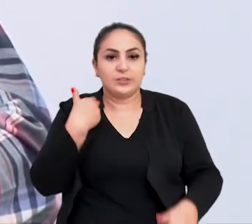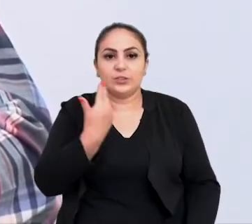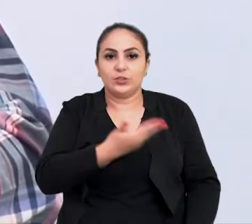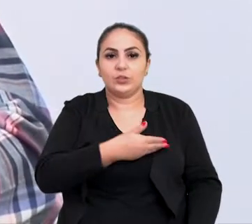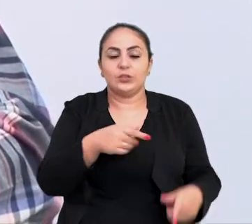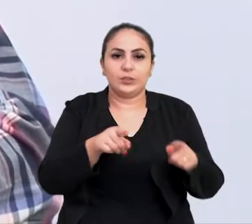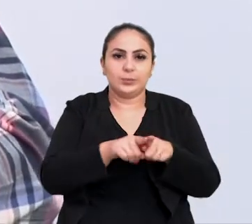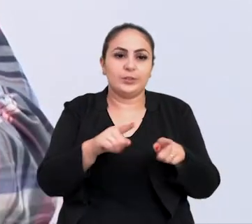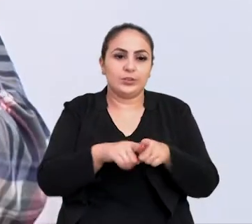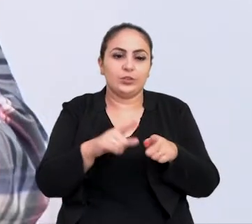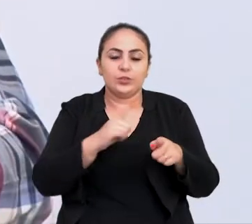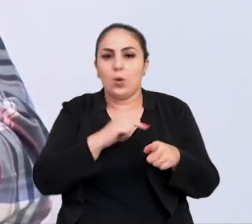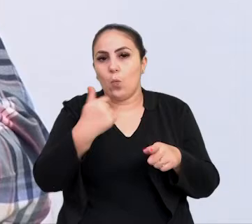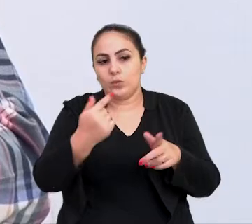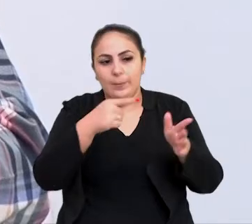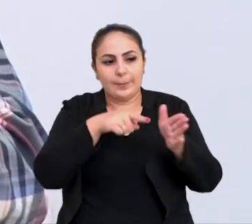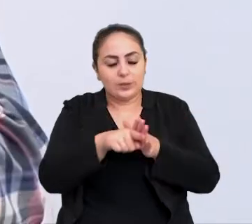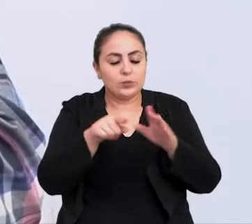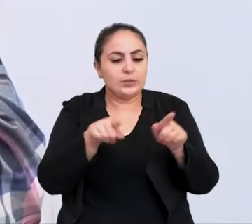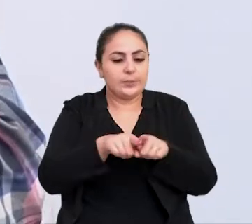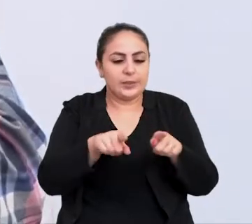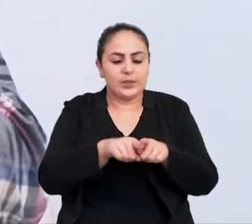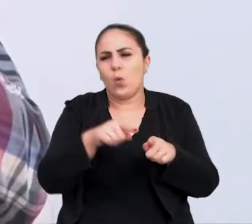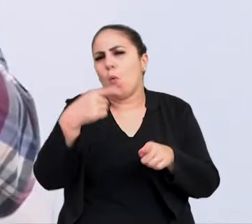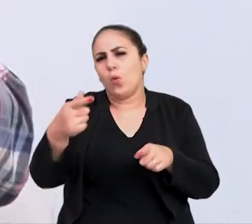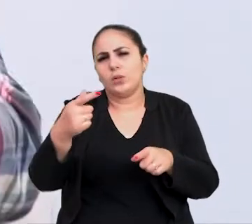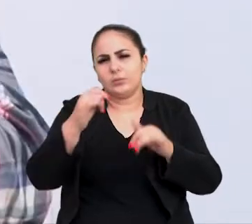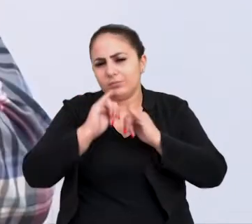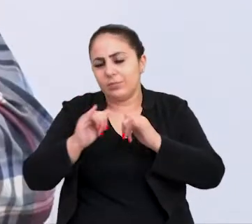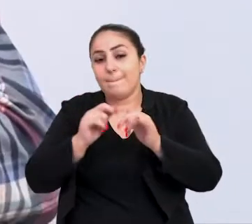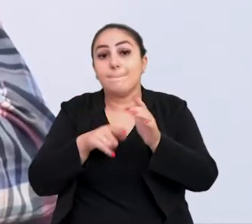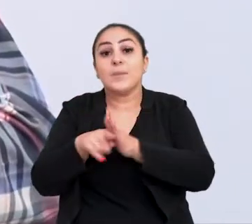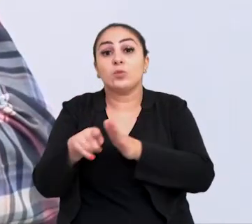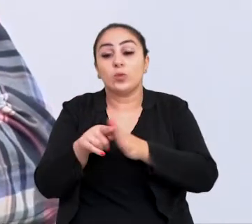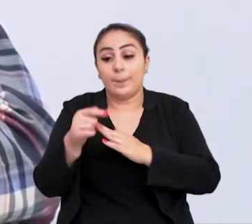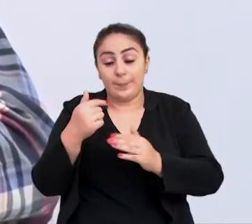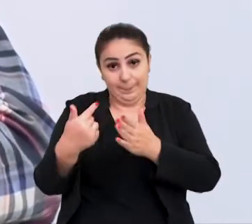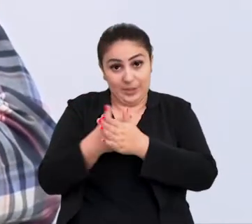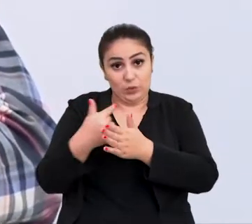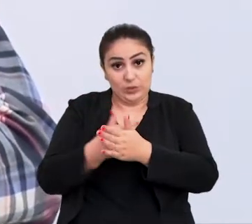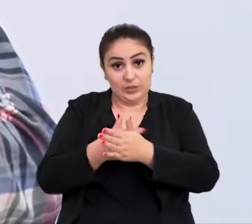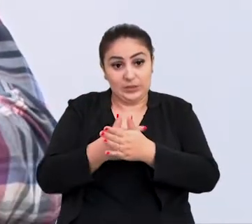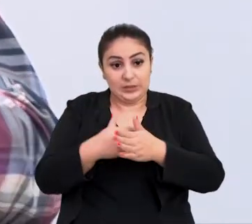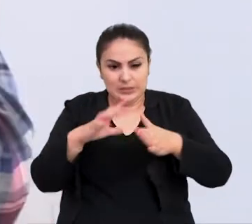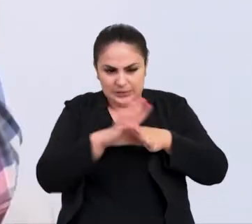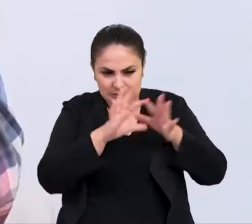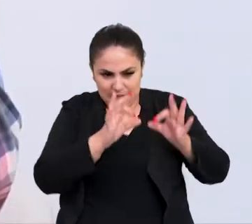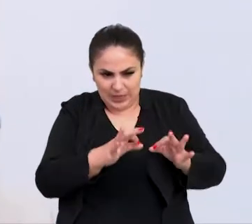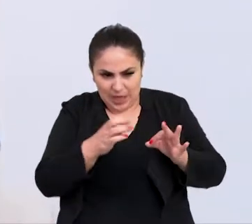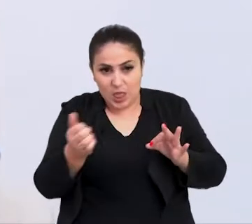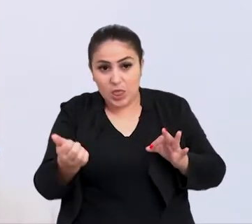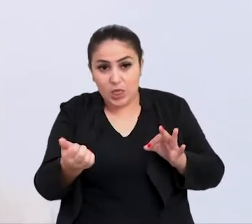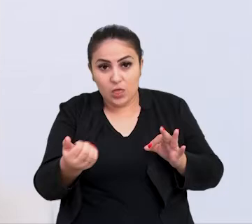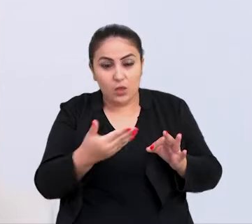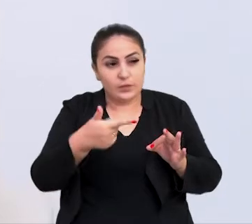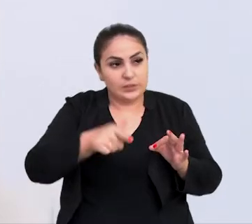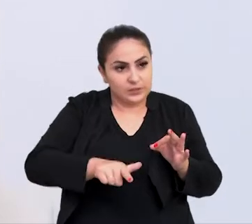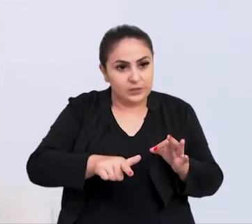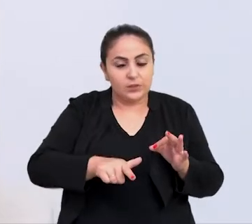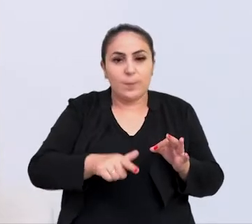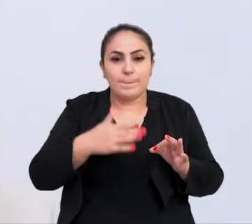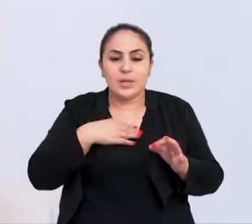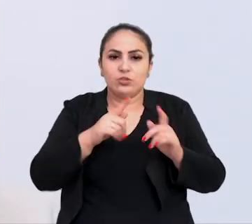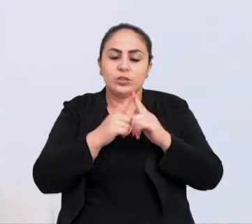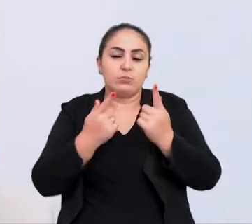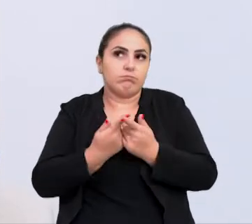vezes eu tive uma outra pergunta, por outro jornal me perguntou se encaixava como renovação o